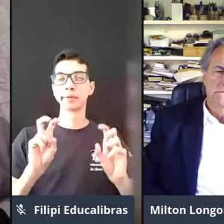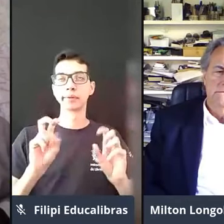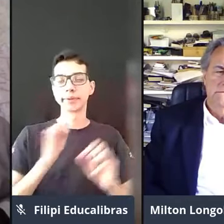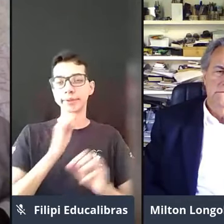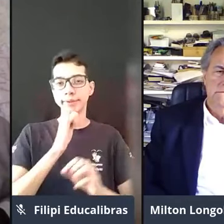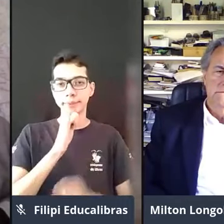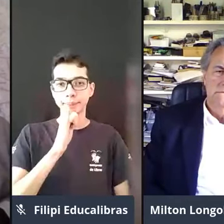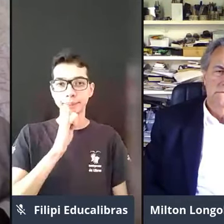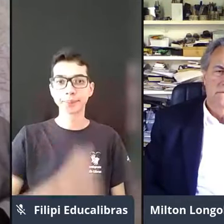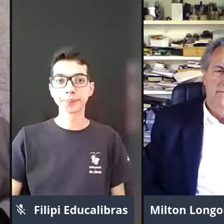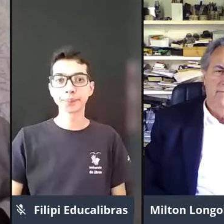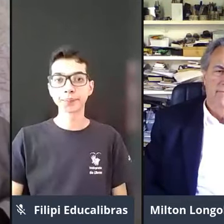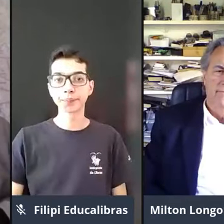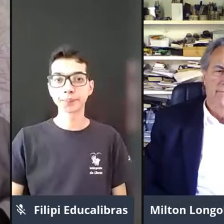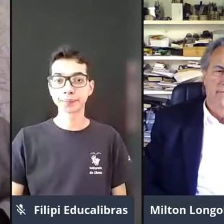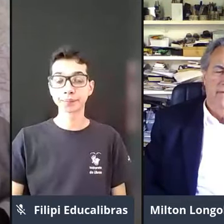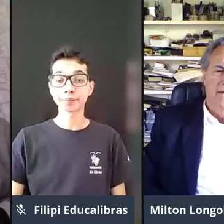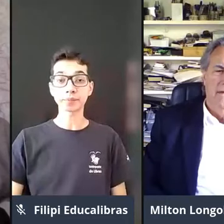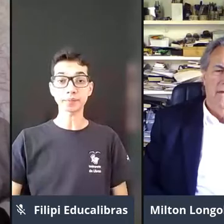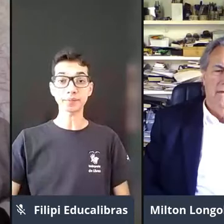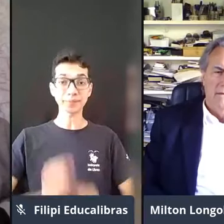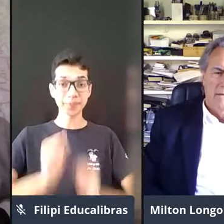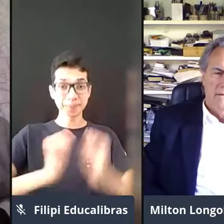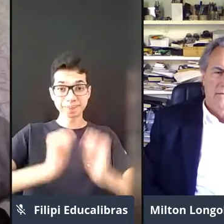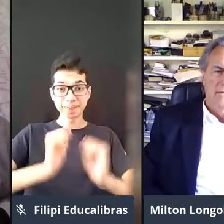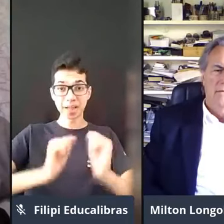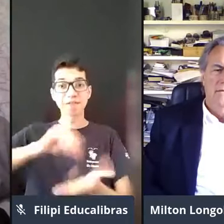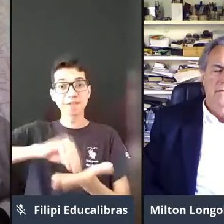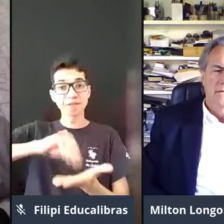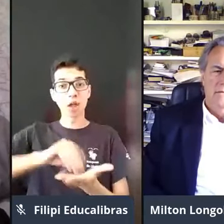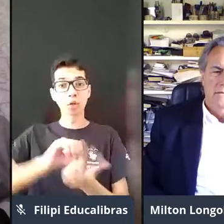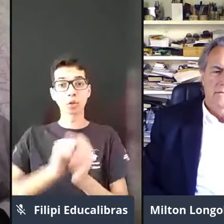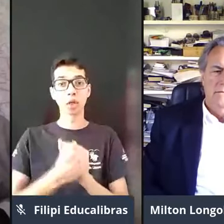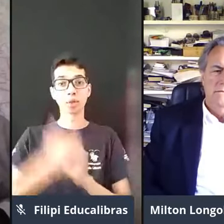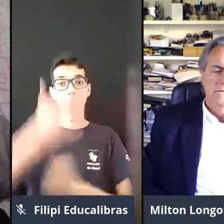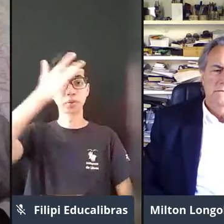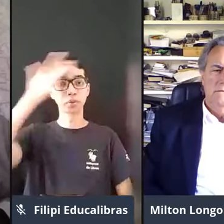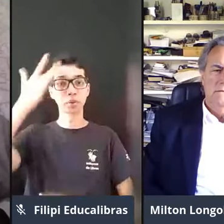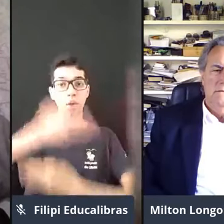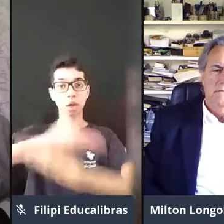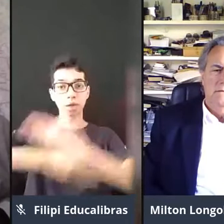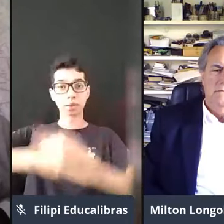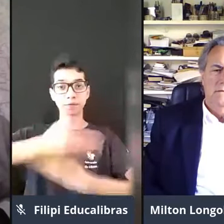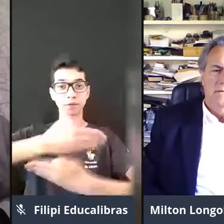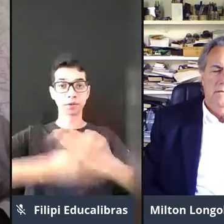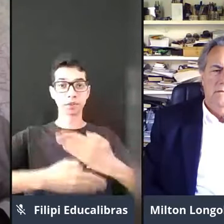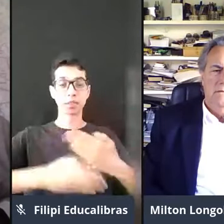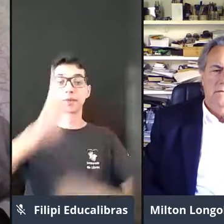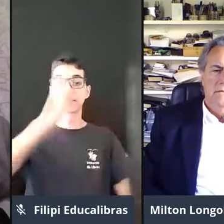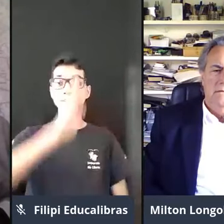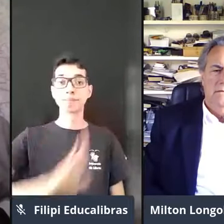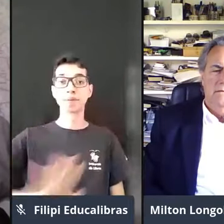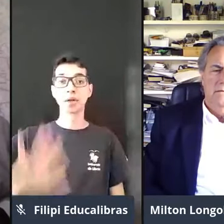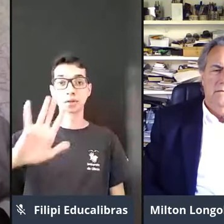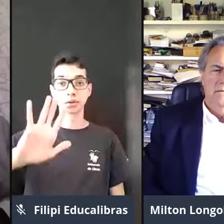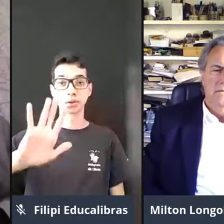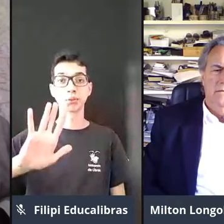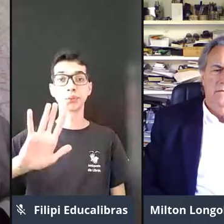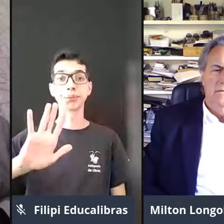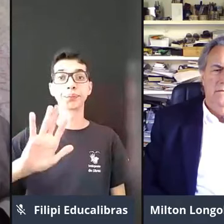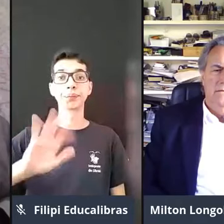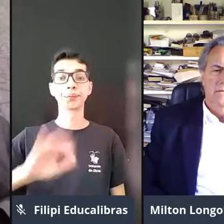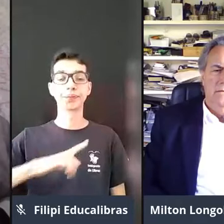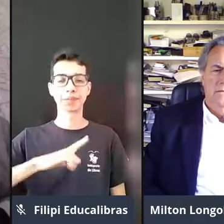esse público, é o da pessoa com deficiência. No Brasil, hoje, estima-se mais de 15